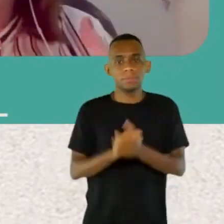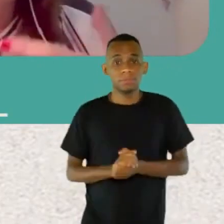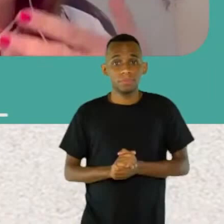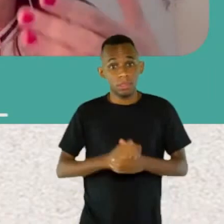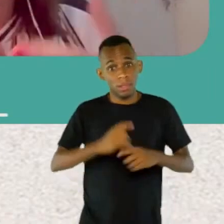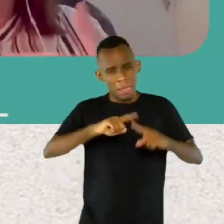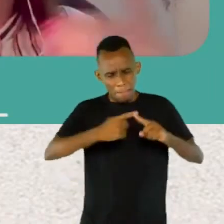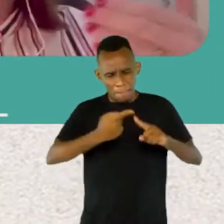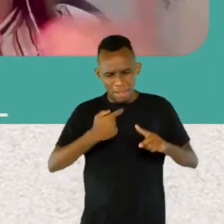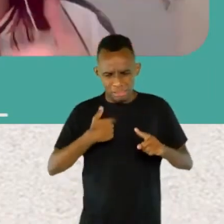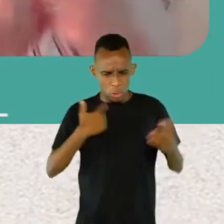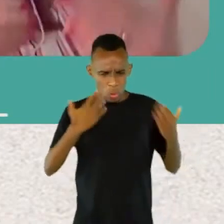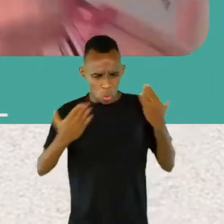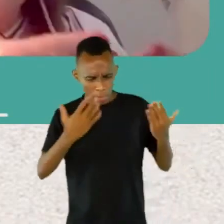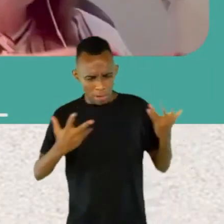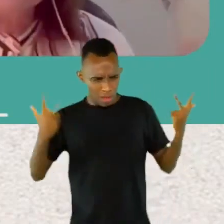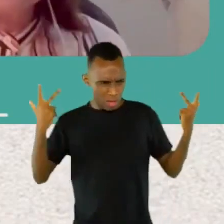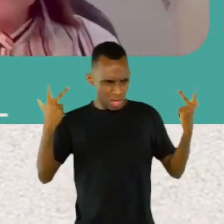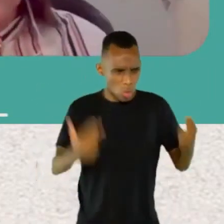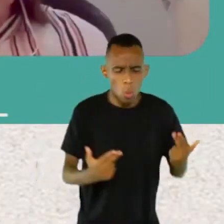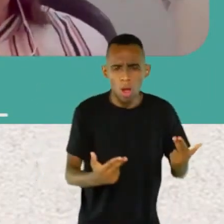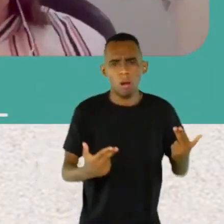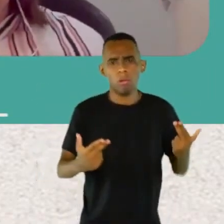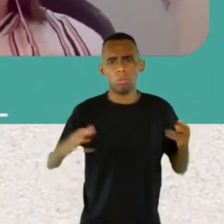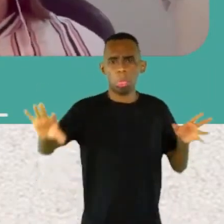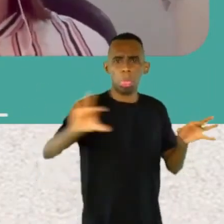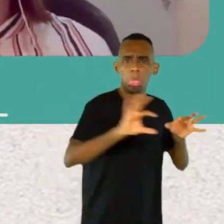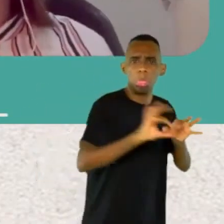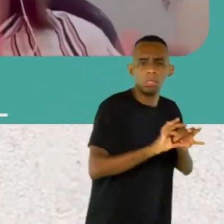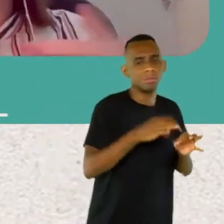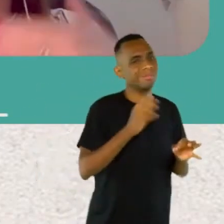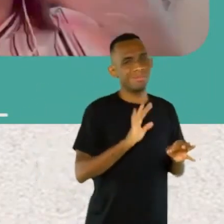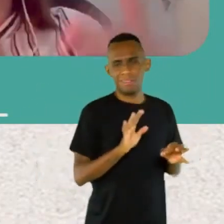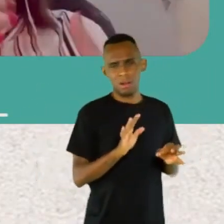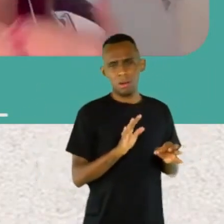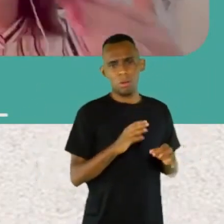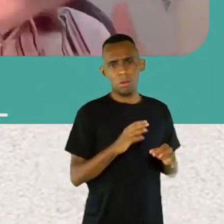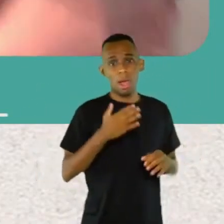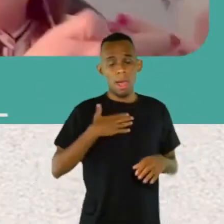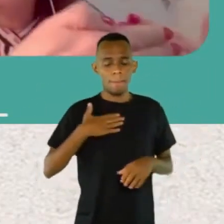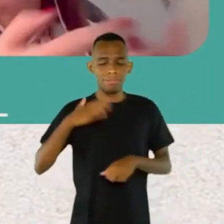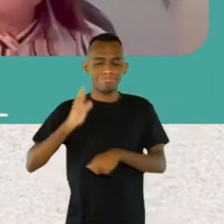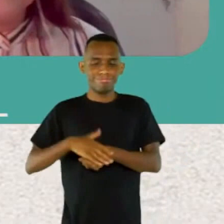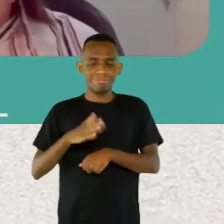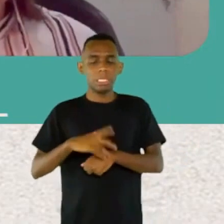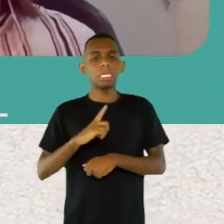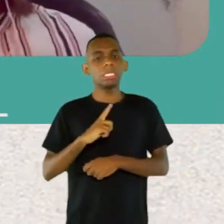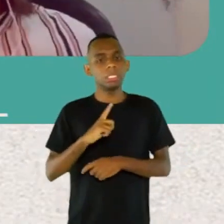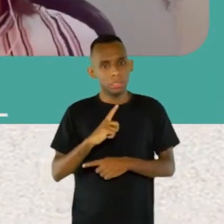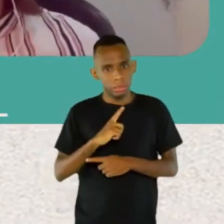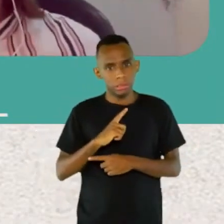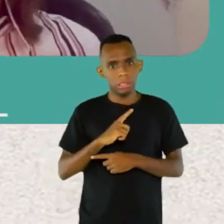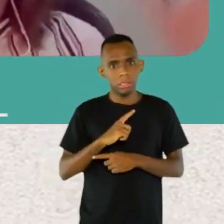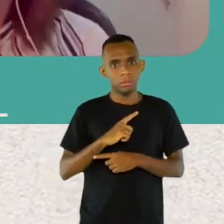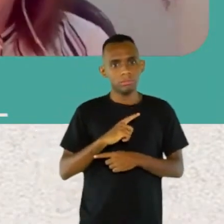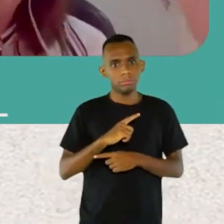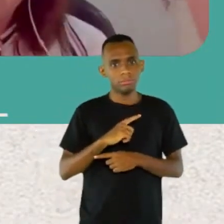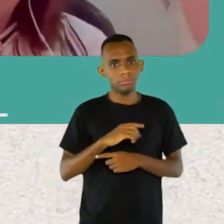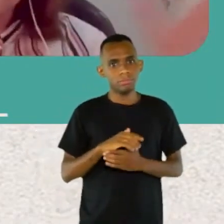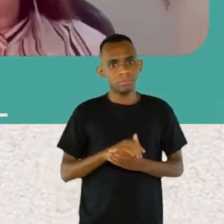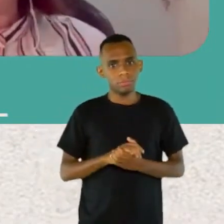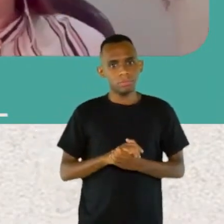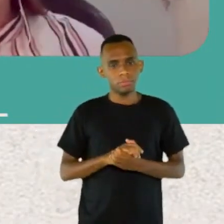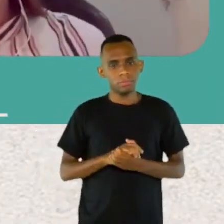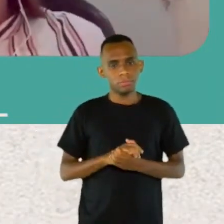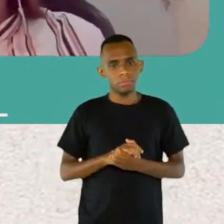uma literatura vinculada à literatura do Rubem, né? Que é uma literatura inspirada na literatura do Rubem. Rubem